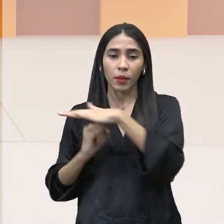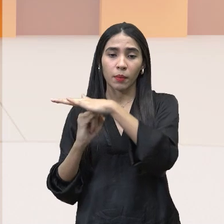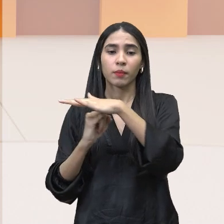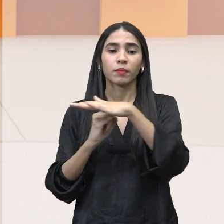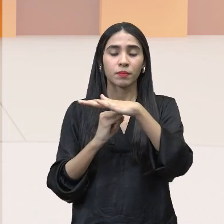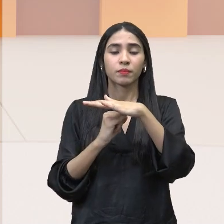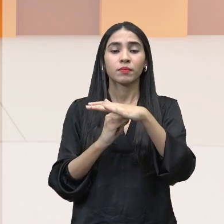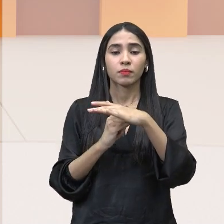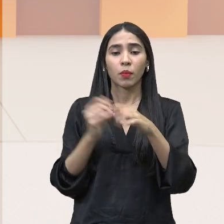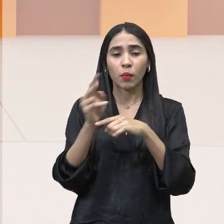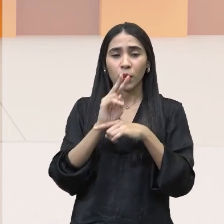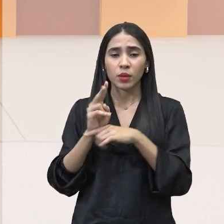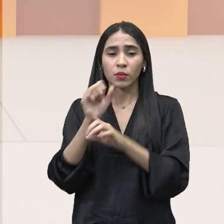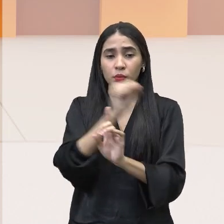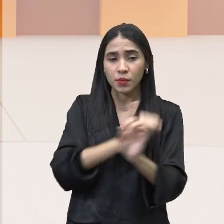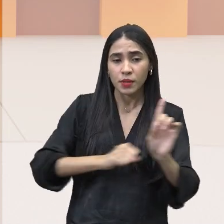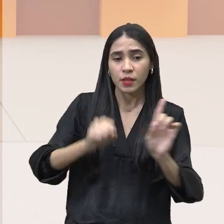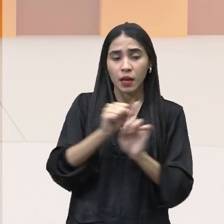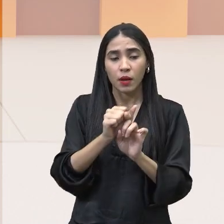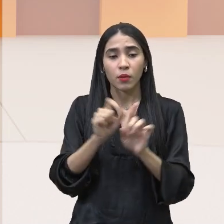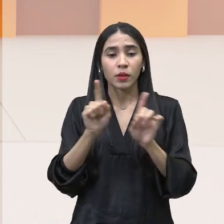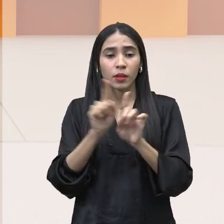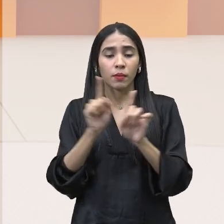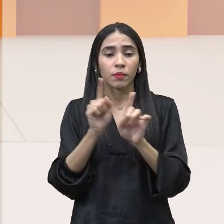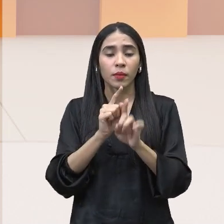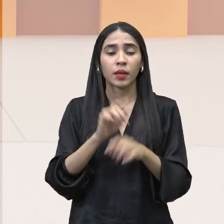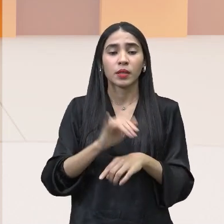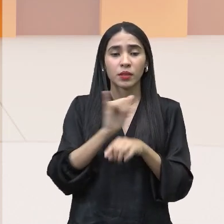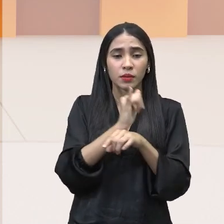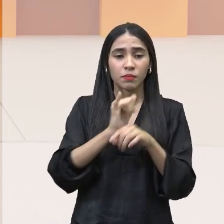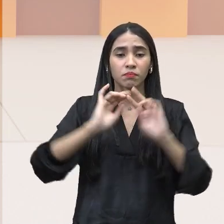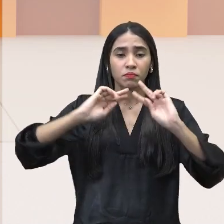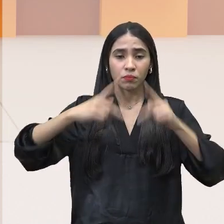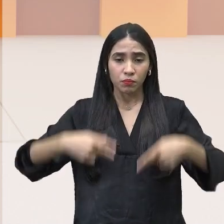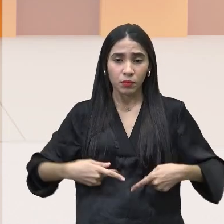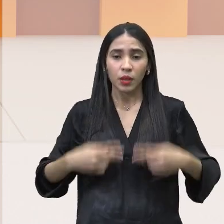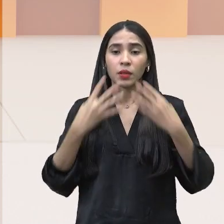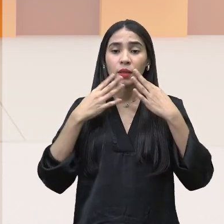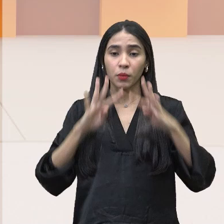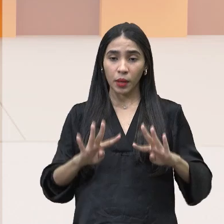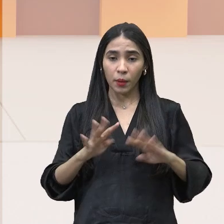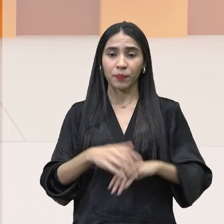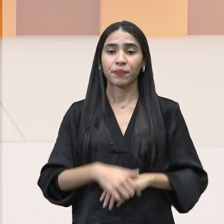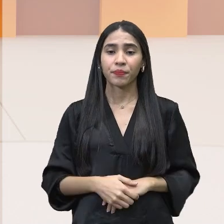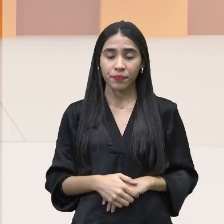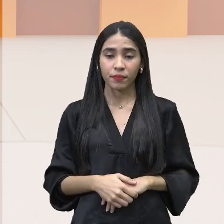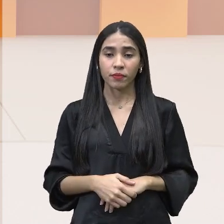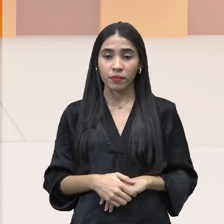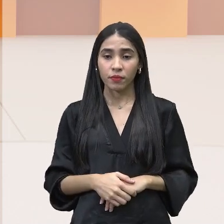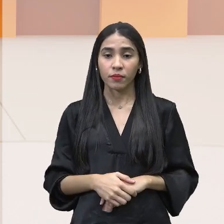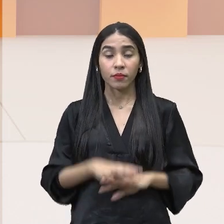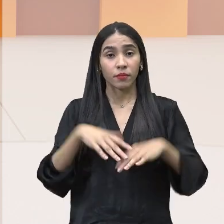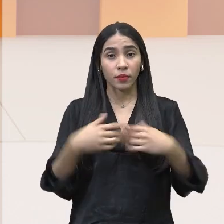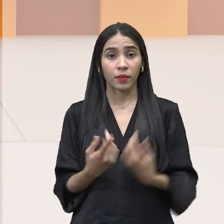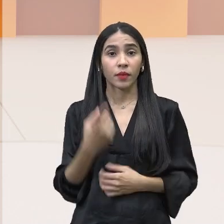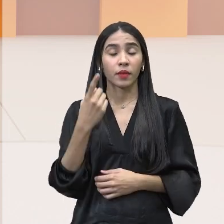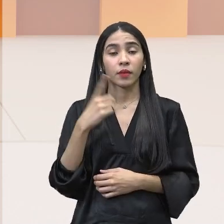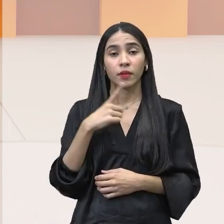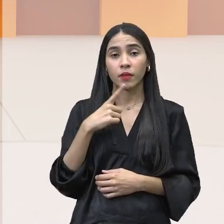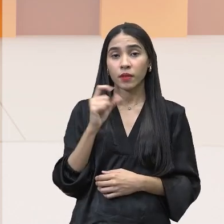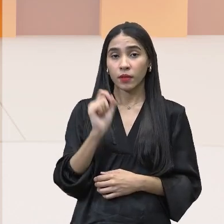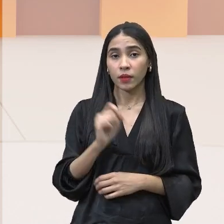instituições de proteção social e dos recursos humanos e naturais, certo? Então, nós tivemos